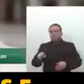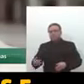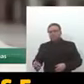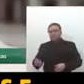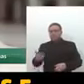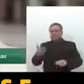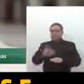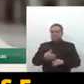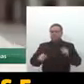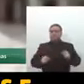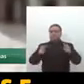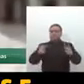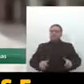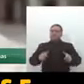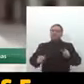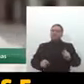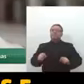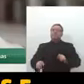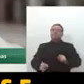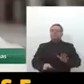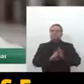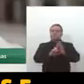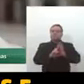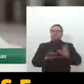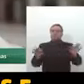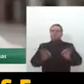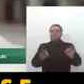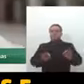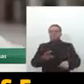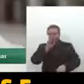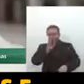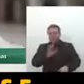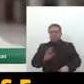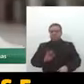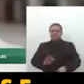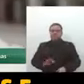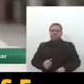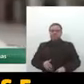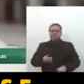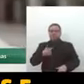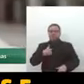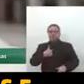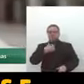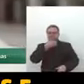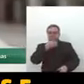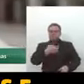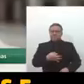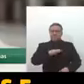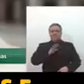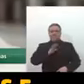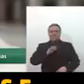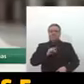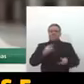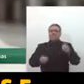frente desses órgãos. Eu não tenho como fazer um julgamento quanto à sua capacidade de